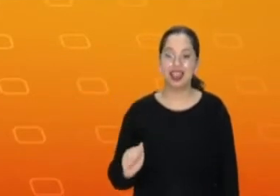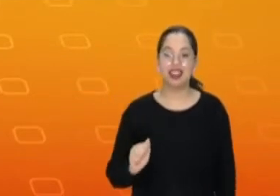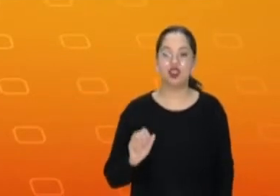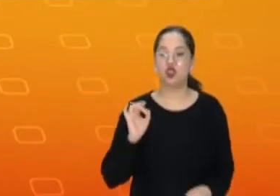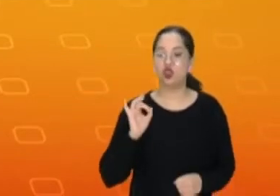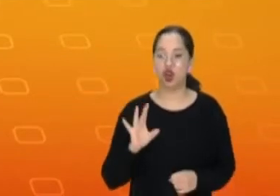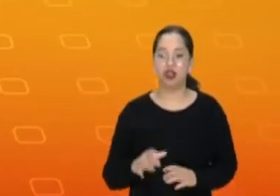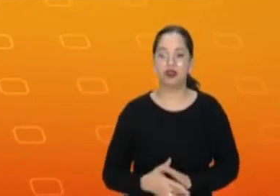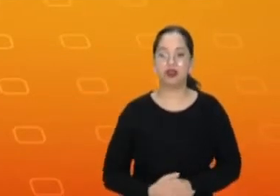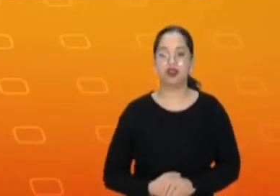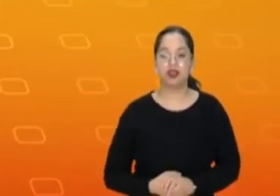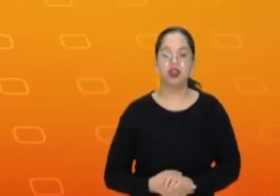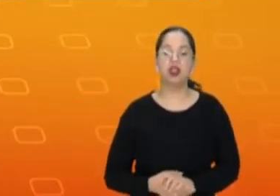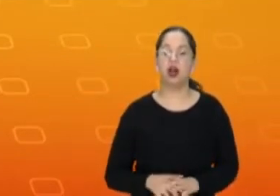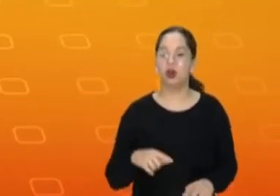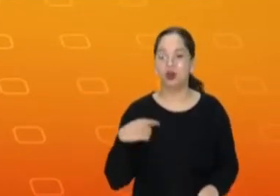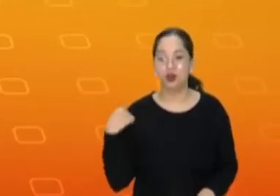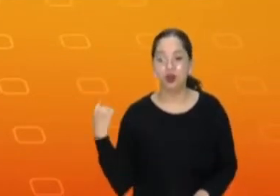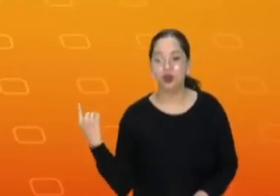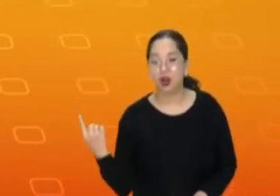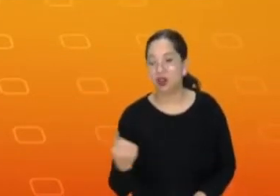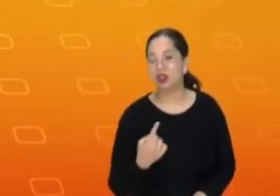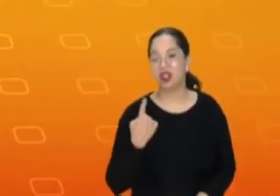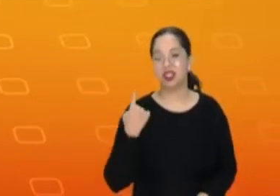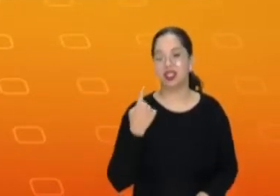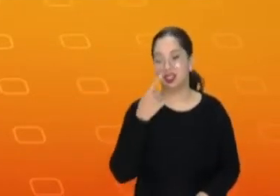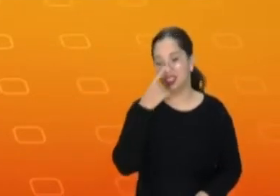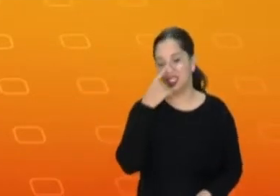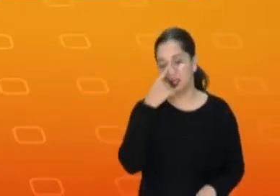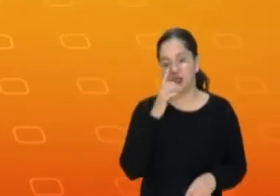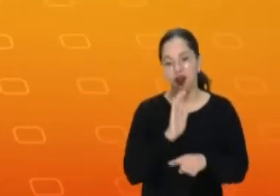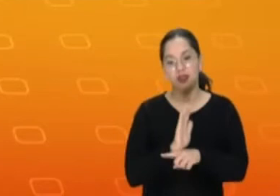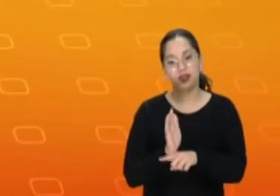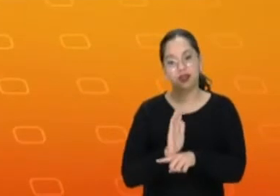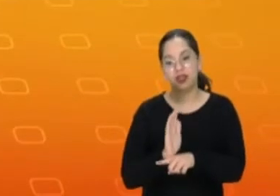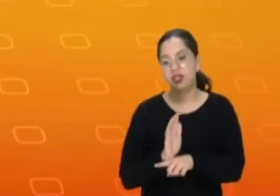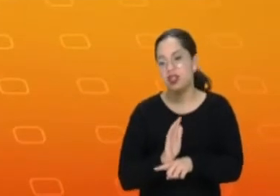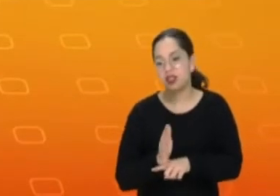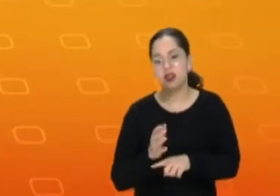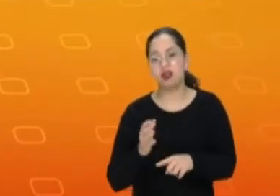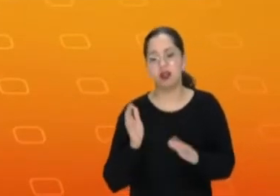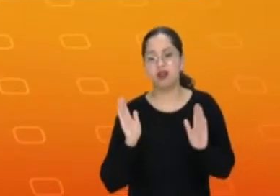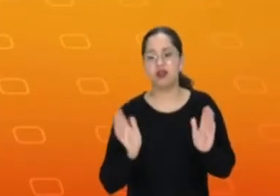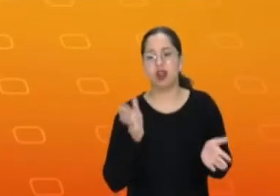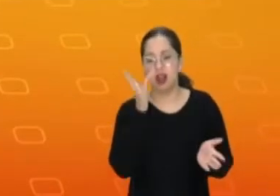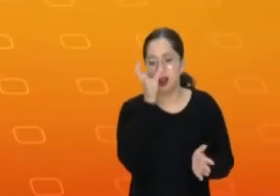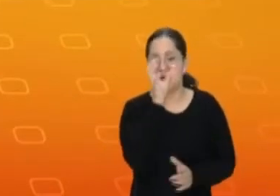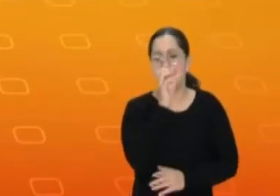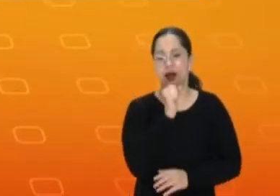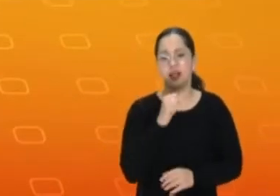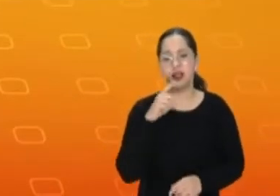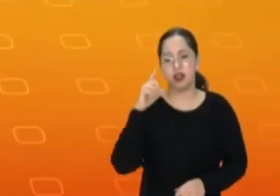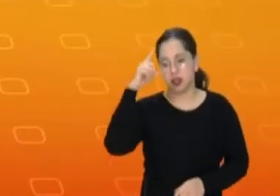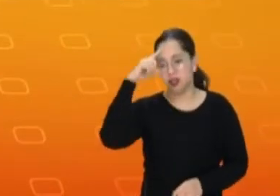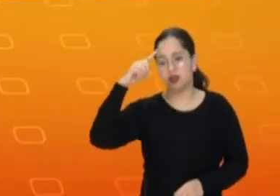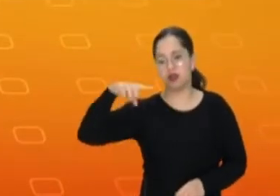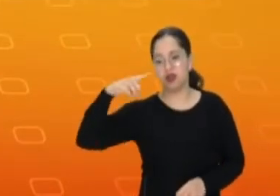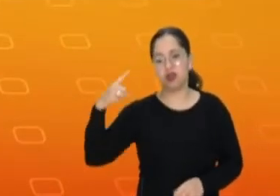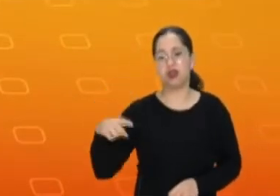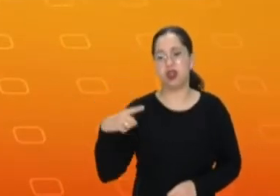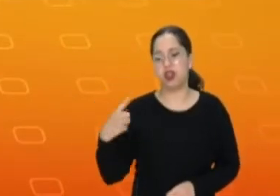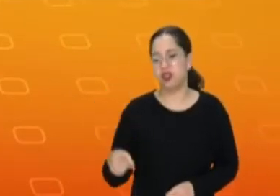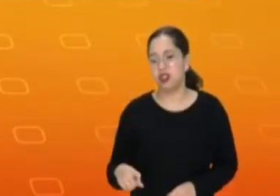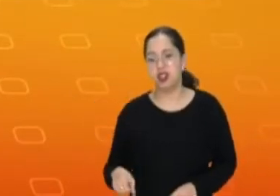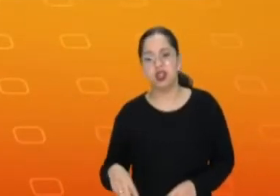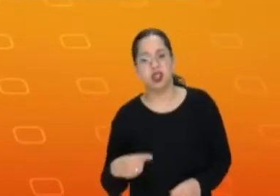então, assim, eu acho que todo mundo que está aqui, o vídeo, de uma certa forma, a gente aprendeu de uma forma empírica mesmo ali, cara, no dia a dia, vai quebrando